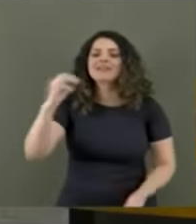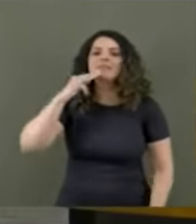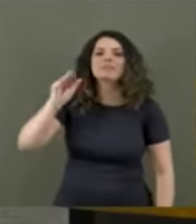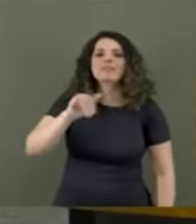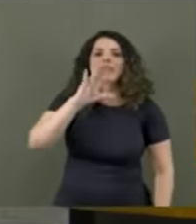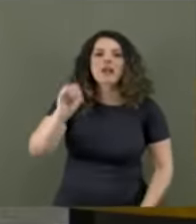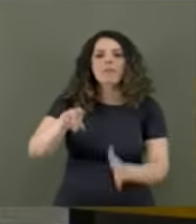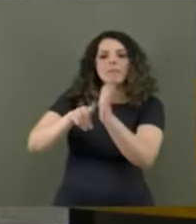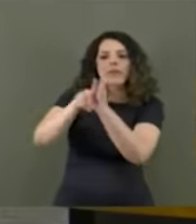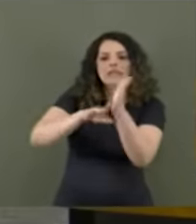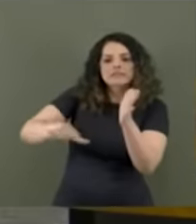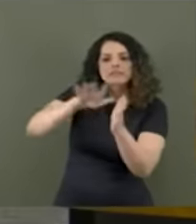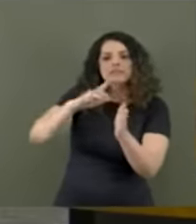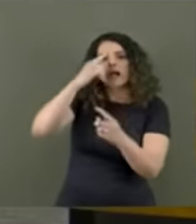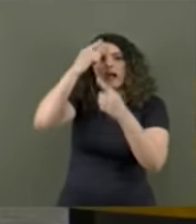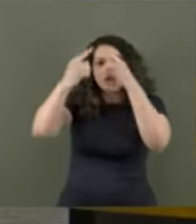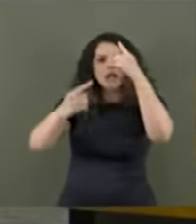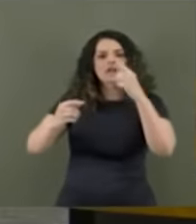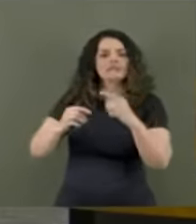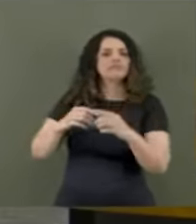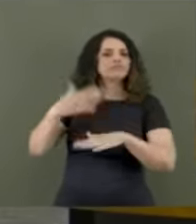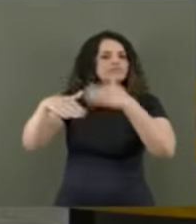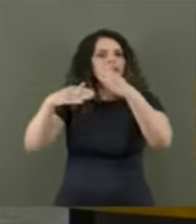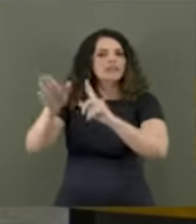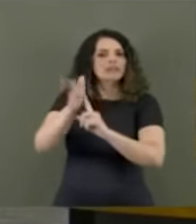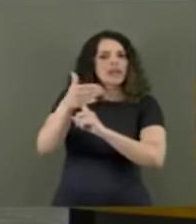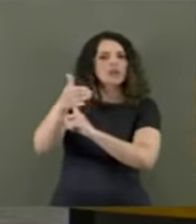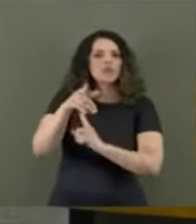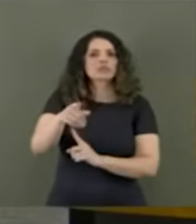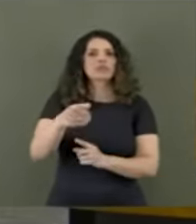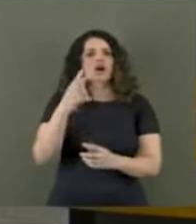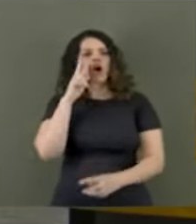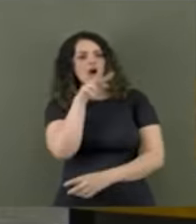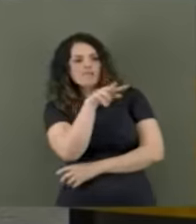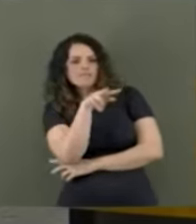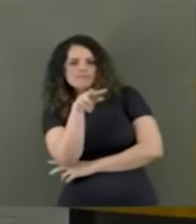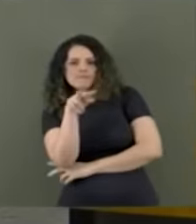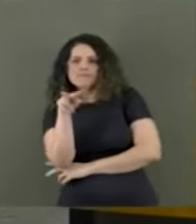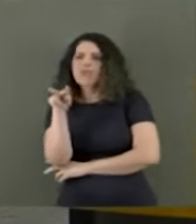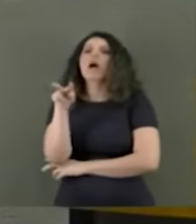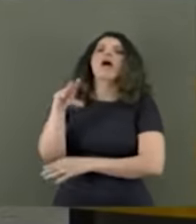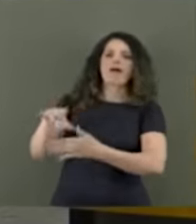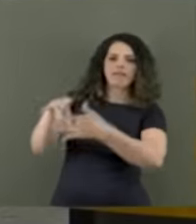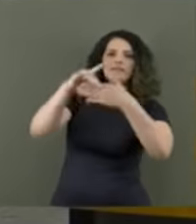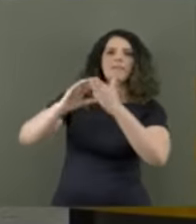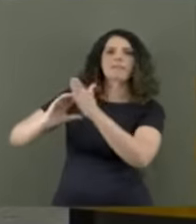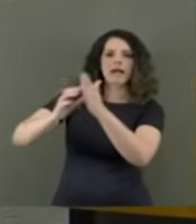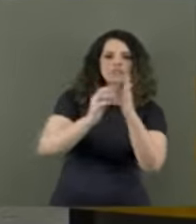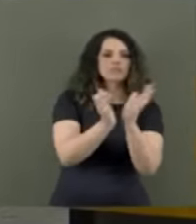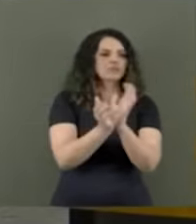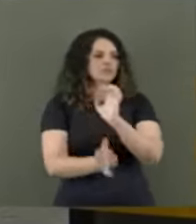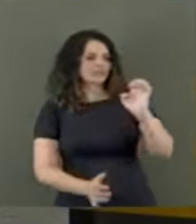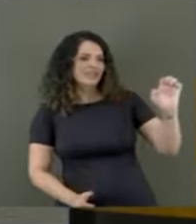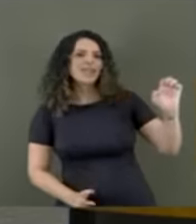inovação gente que nesse plenário aqui e agora olho no rosto de cada um dos líderes dos partidos das esquerdas dos